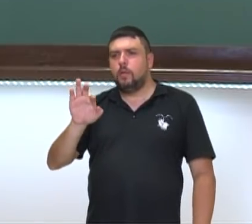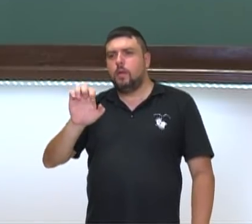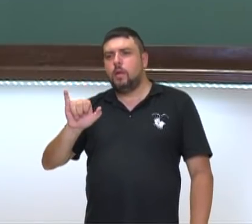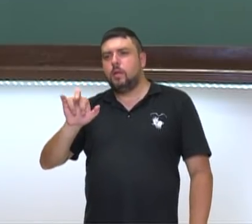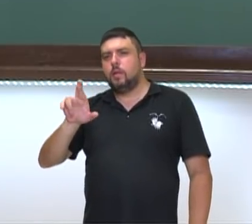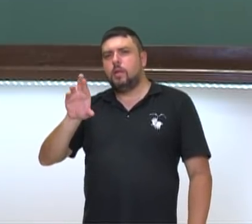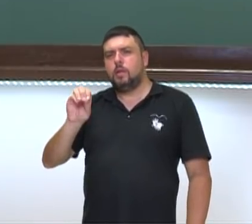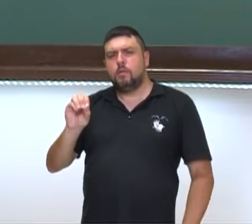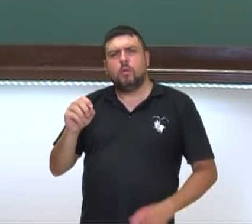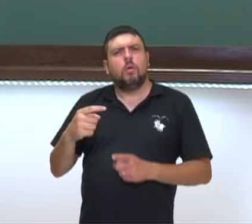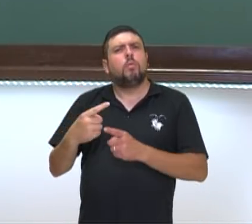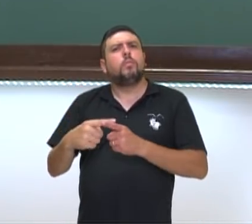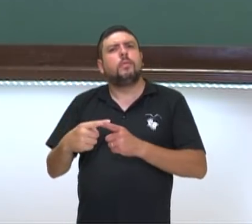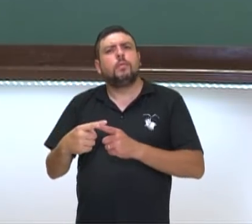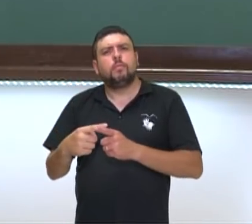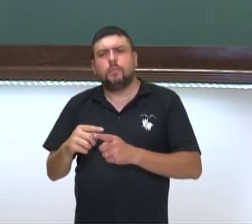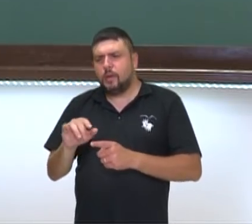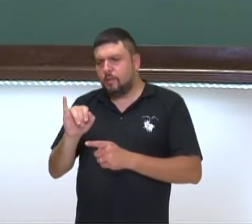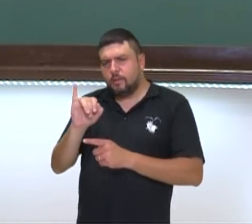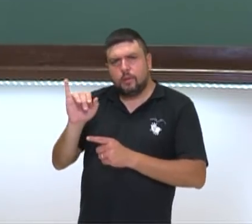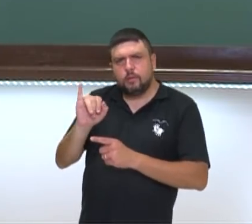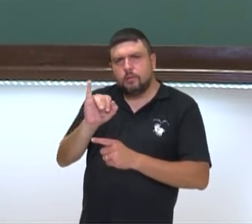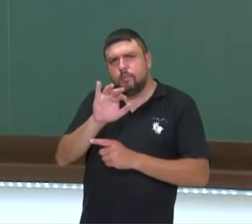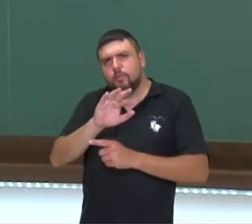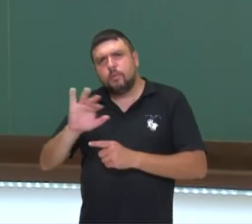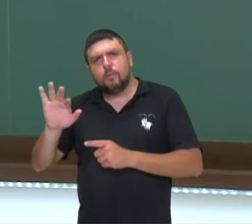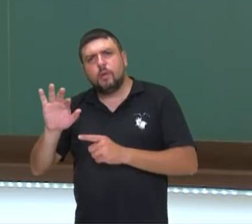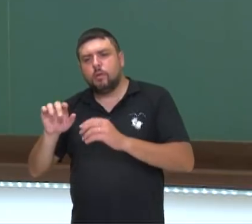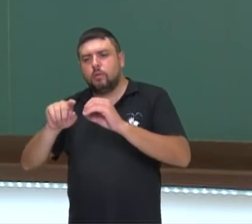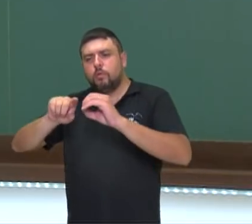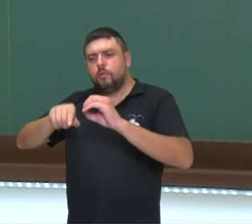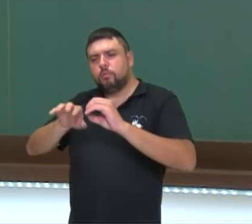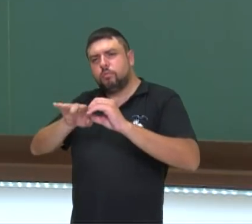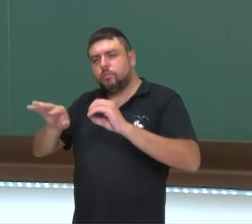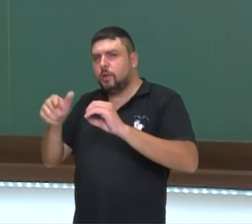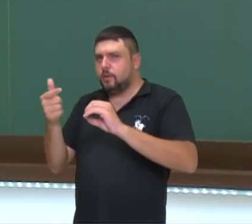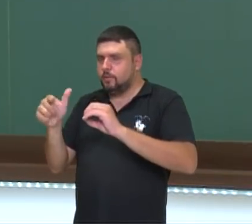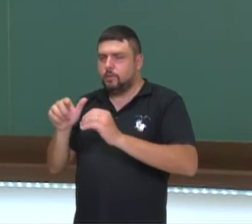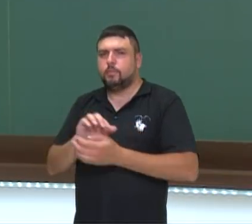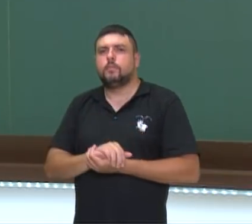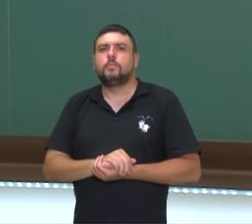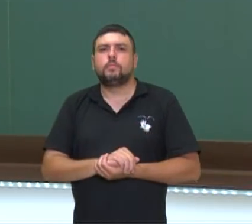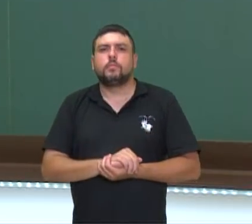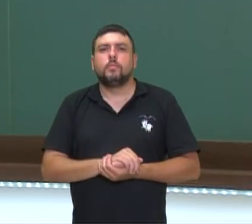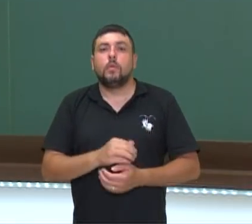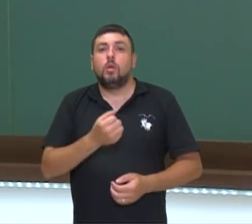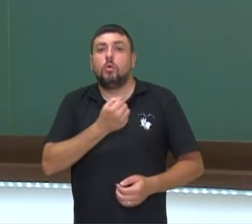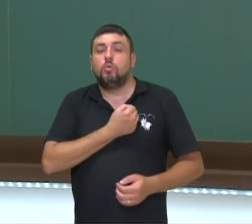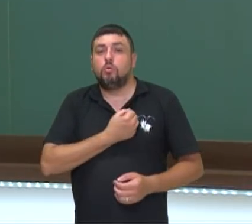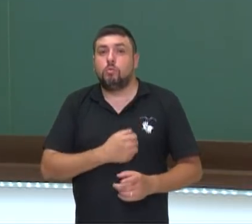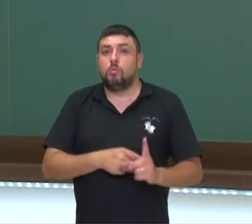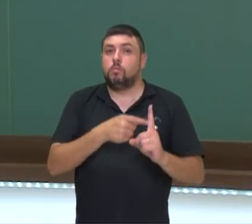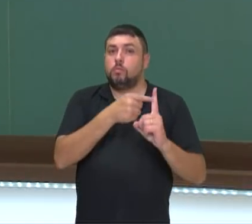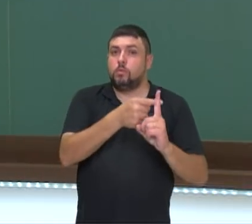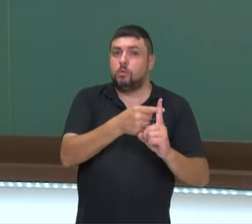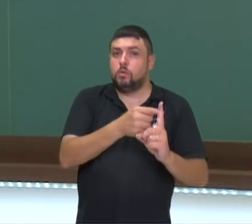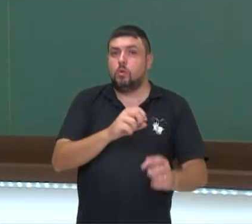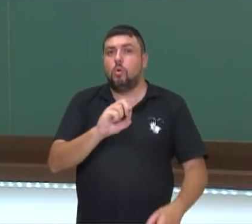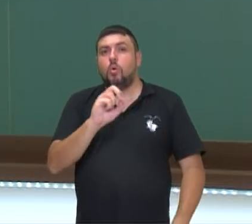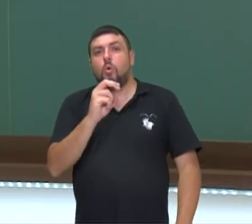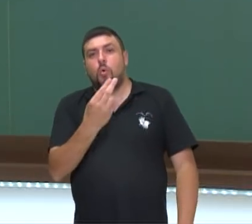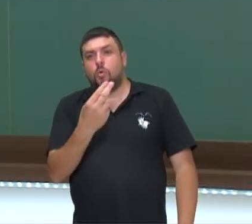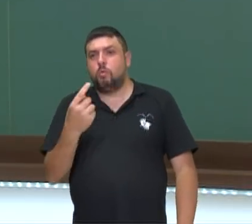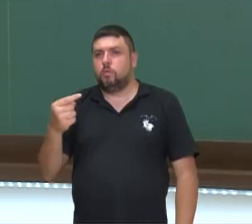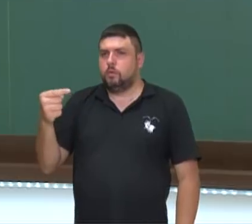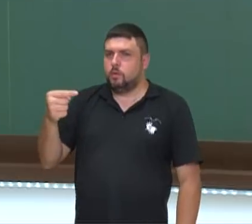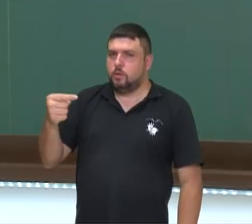a parte decimal, não tem a vírgulazinha, tá? Escreva o número inteiro, positivo ou negativo, ou seja, com sinal